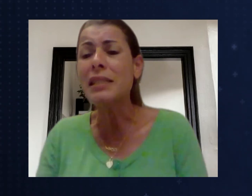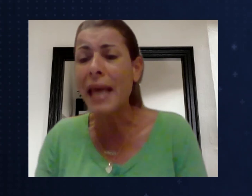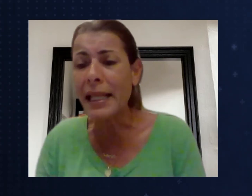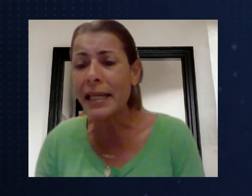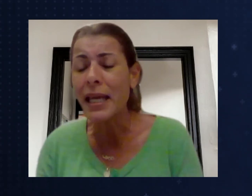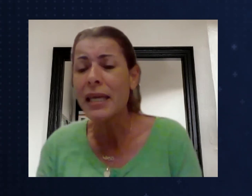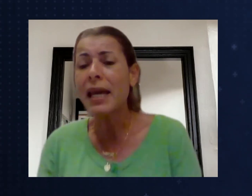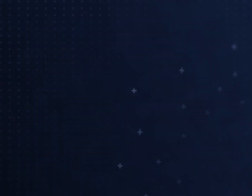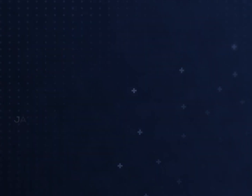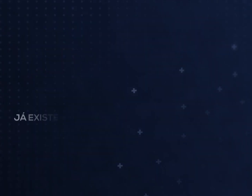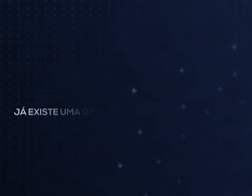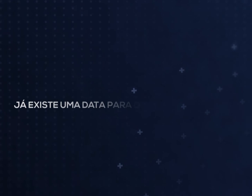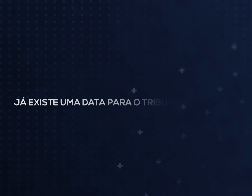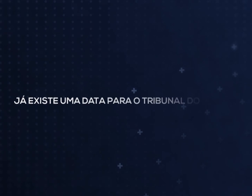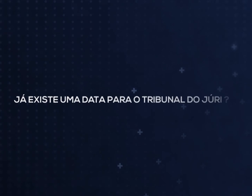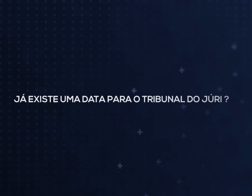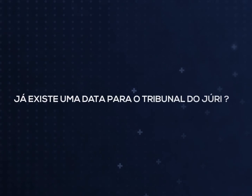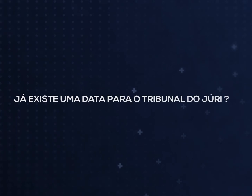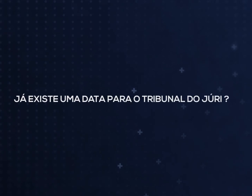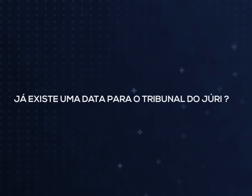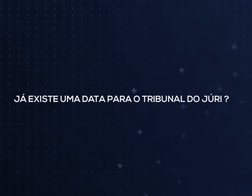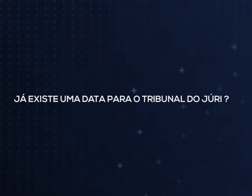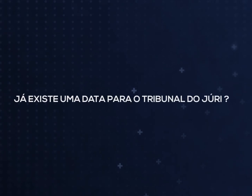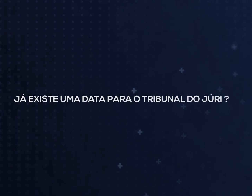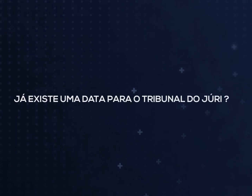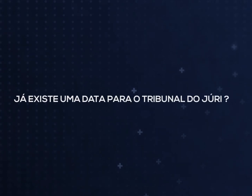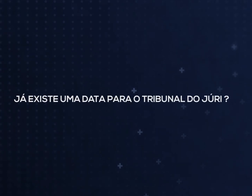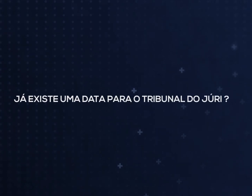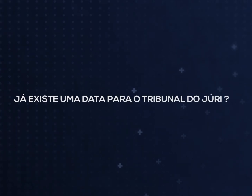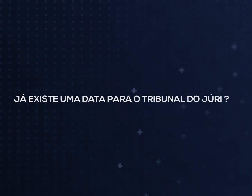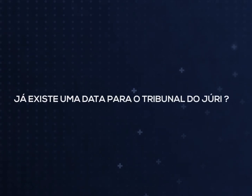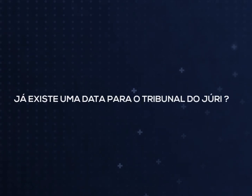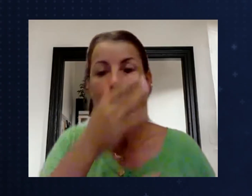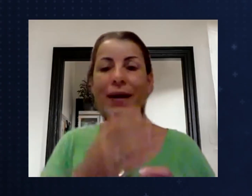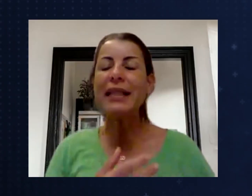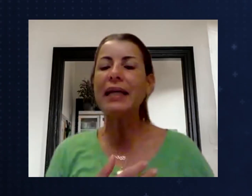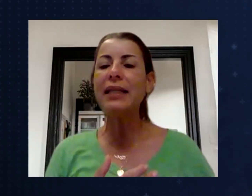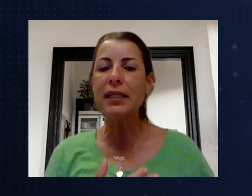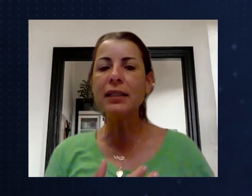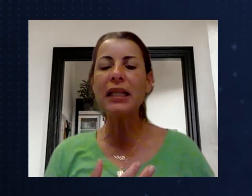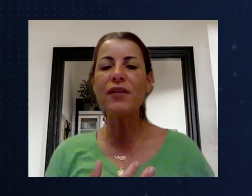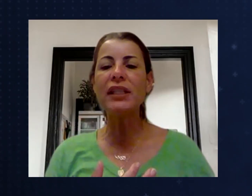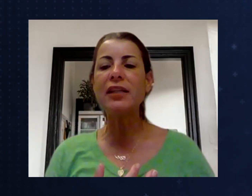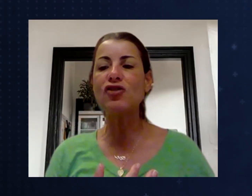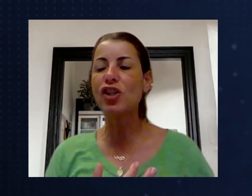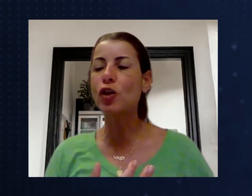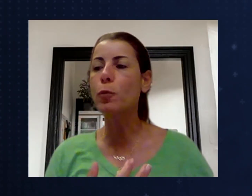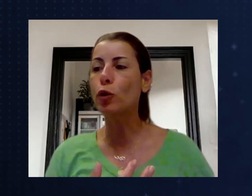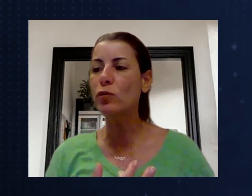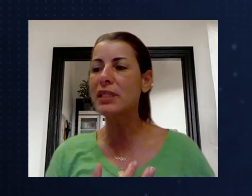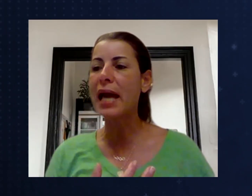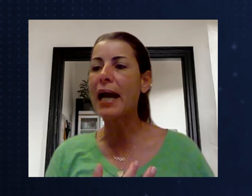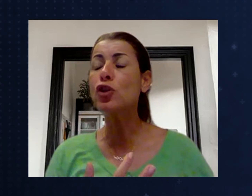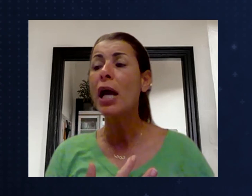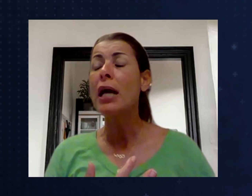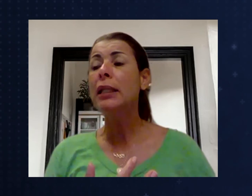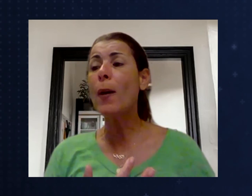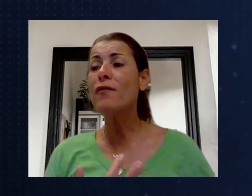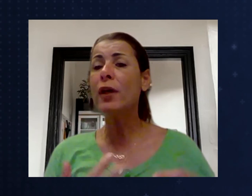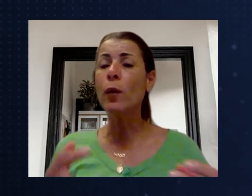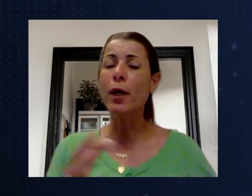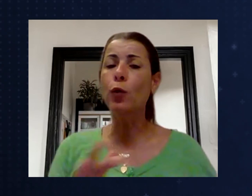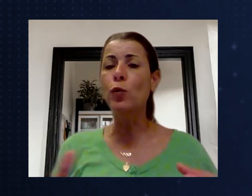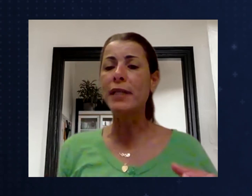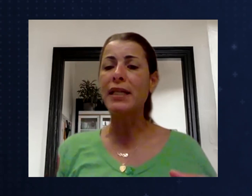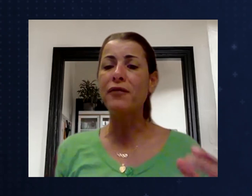firme e célere. Já existe uma data para o Tribunal do Júri? Não há data ainda, na verdade, já estão pronunciados,